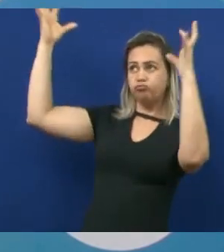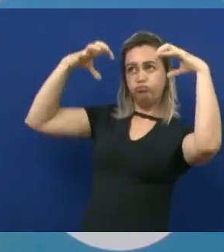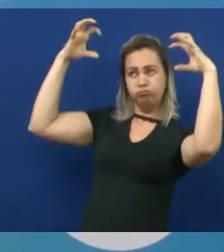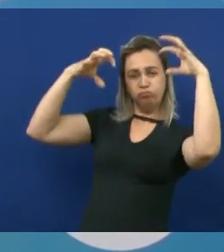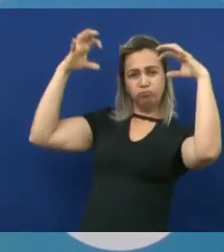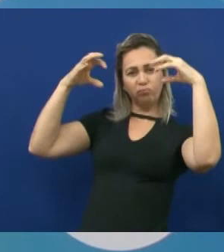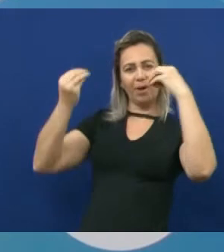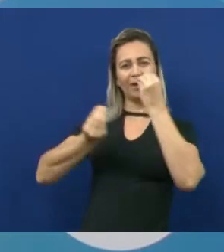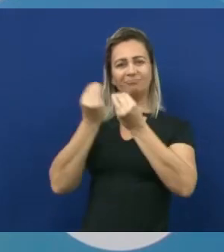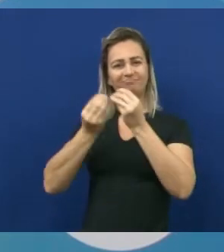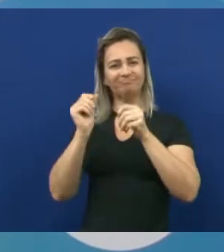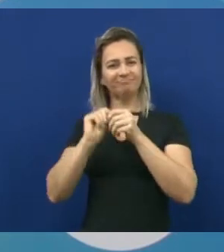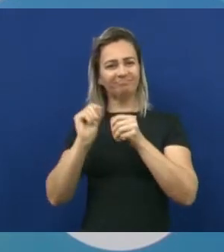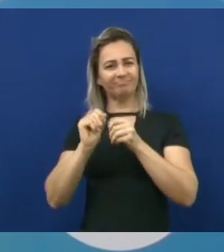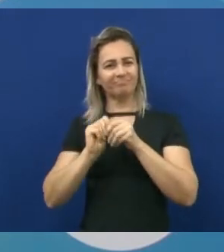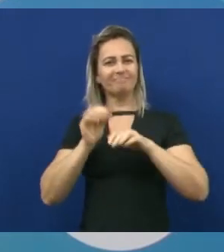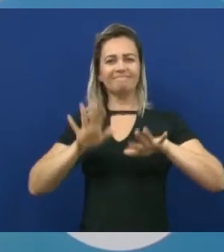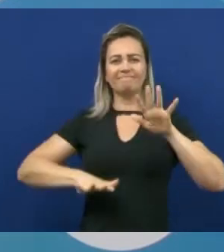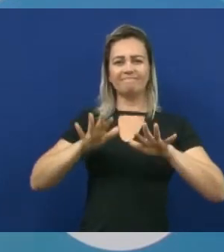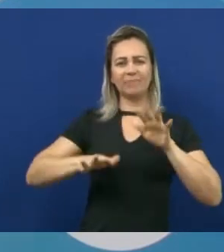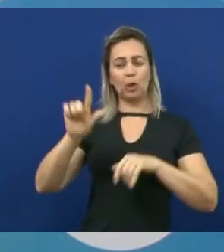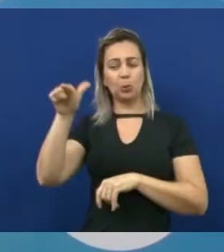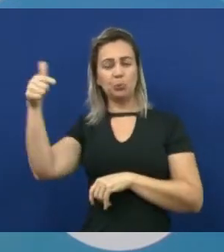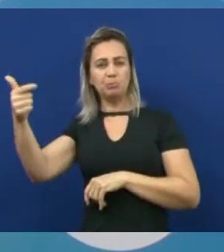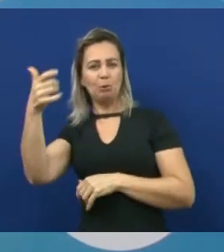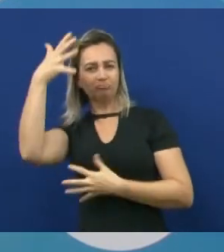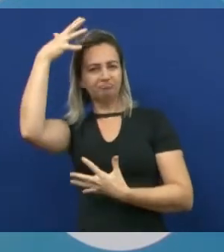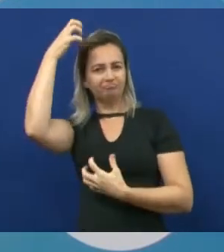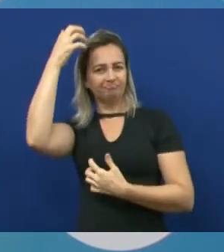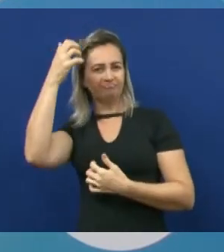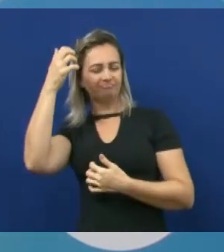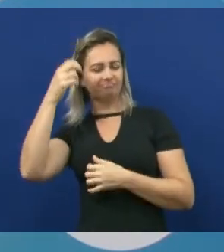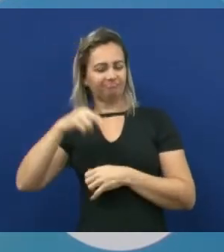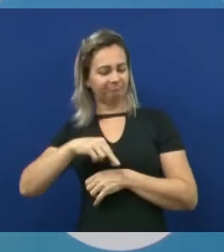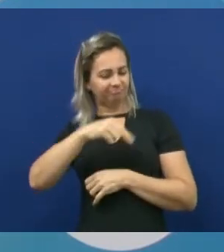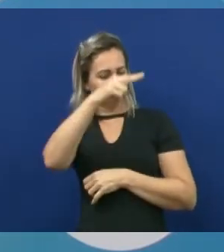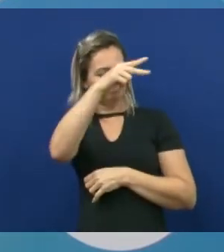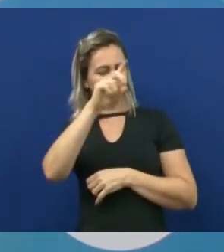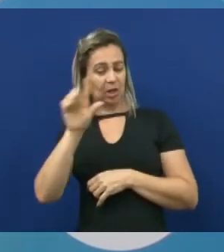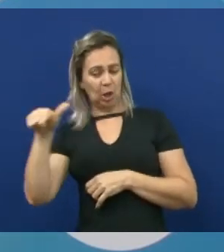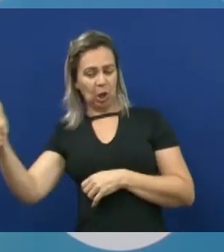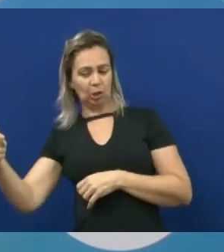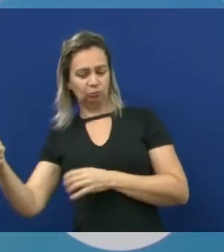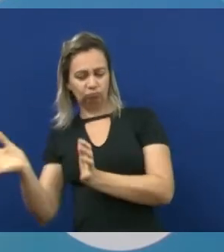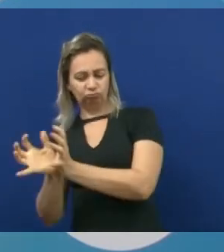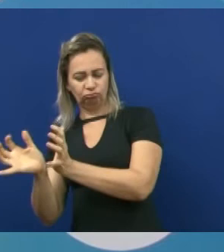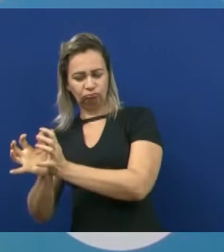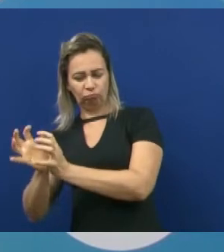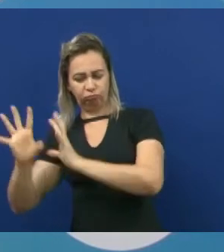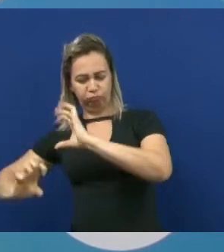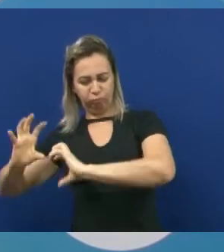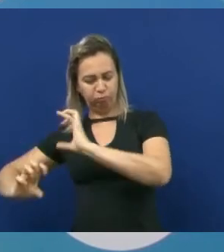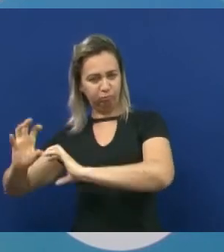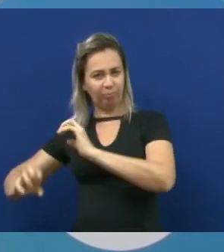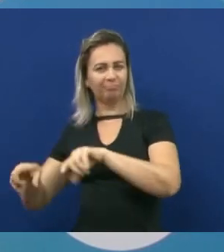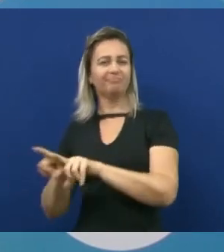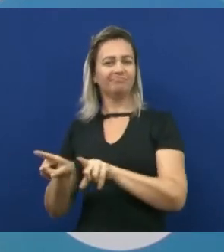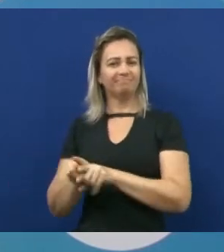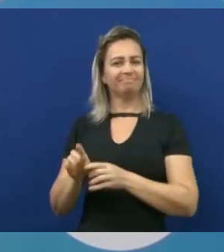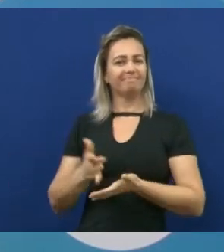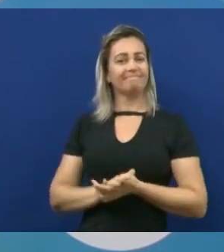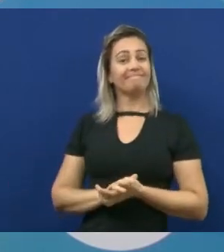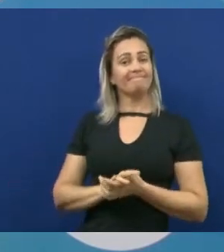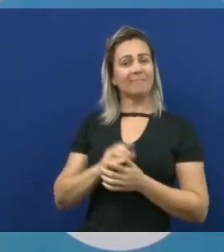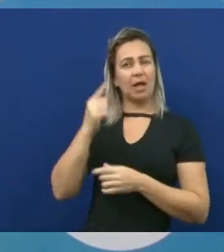uma surra nele. O outro macaco subia, os outros iam lá e davam uma surra nele. E o cientista teve a ideia